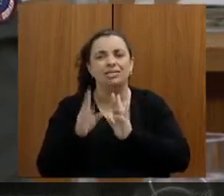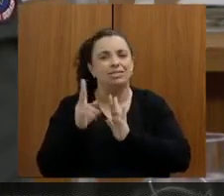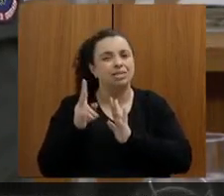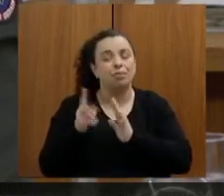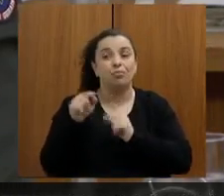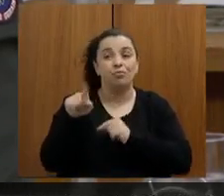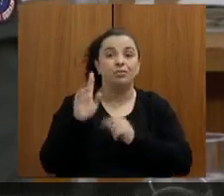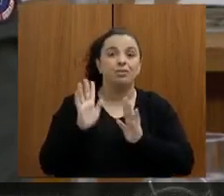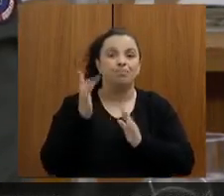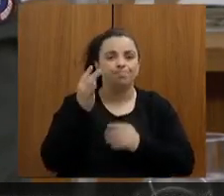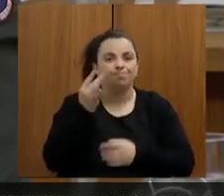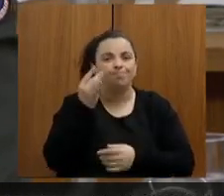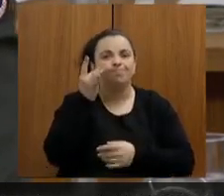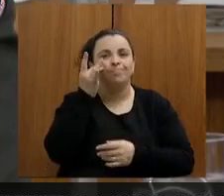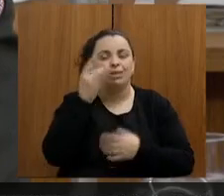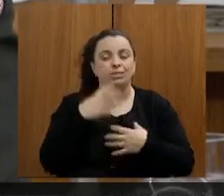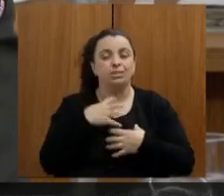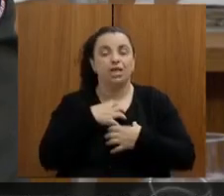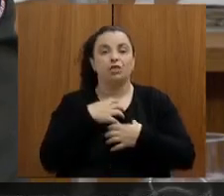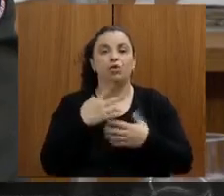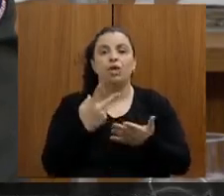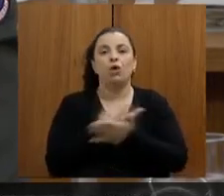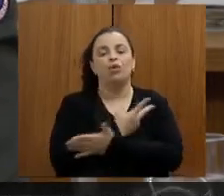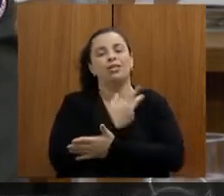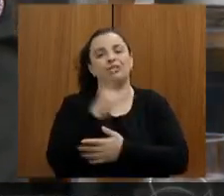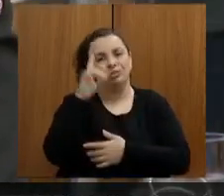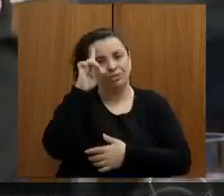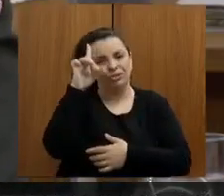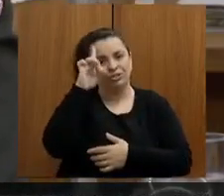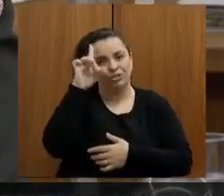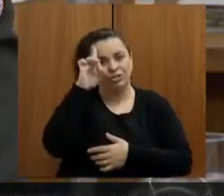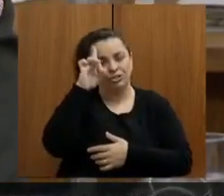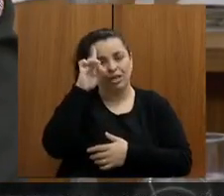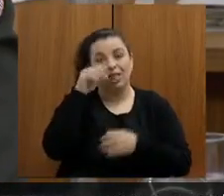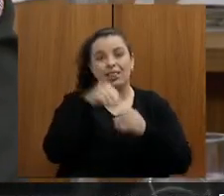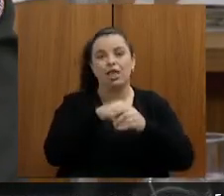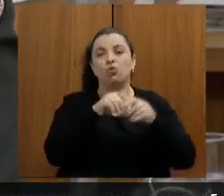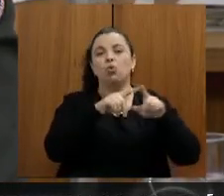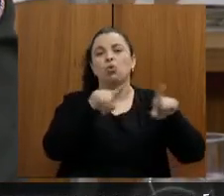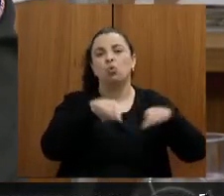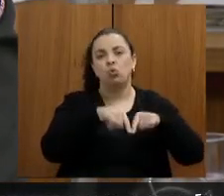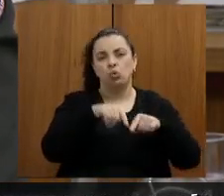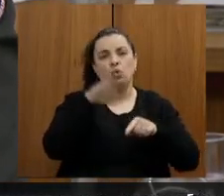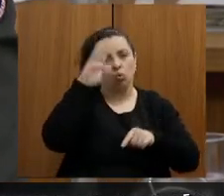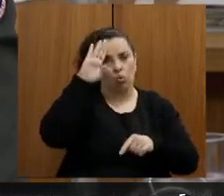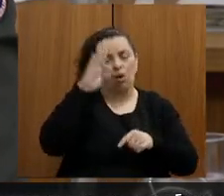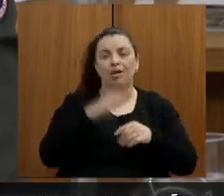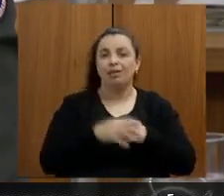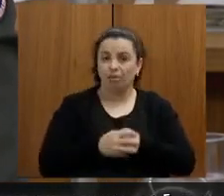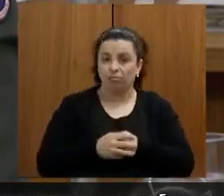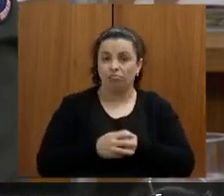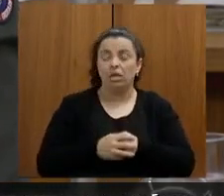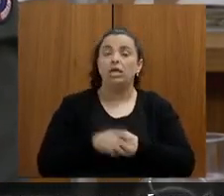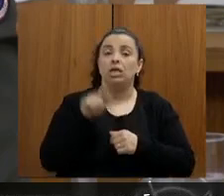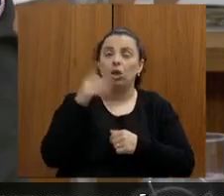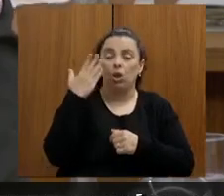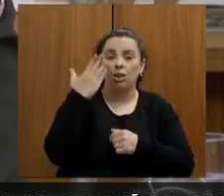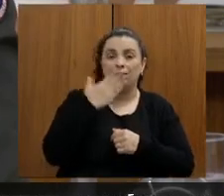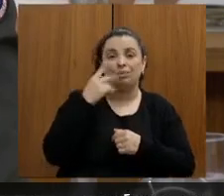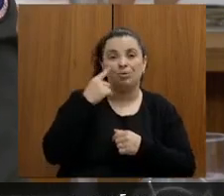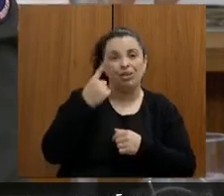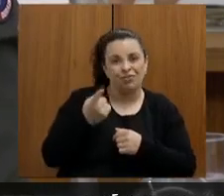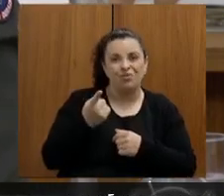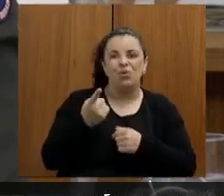nos quartéis nós temos o dia a dia de atendimento aí mais um testemunho como esse de que viu um atendimento